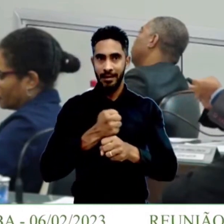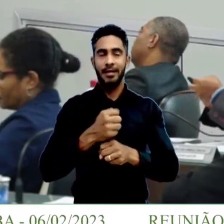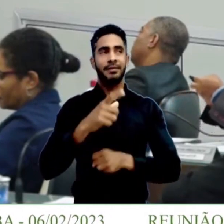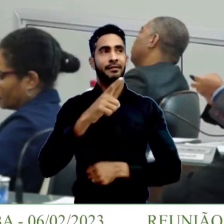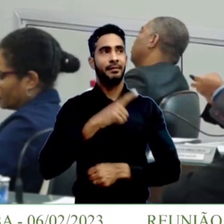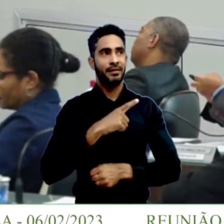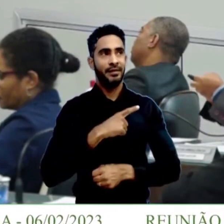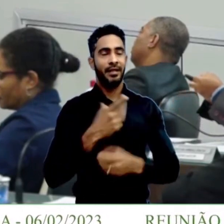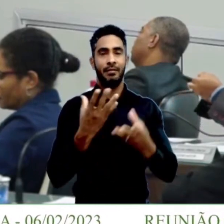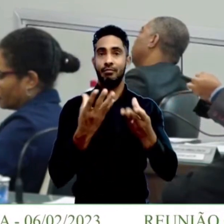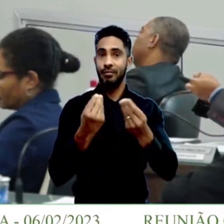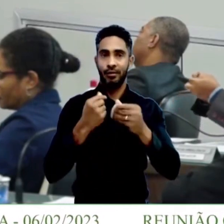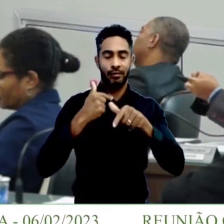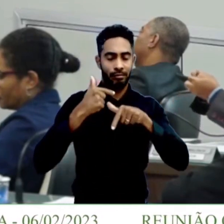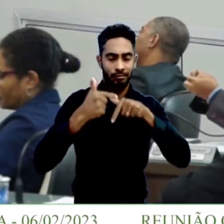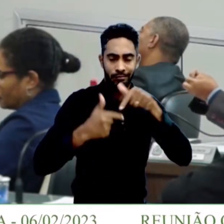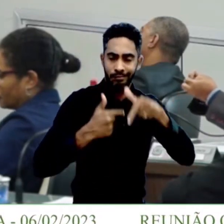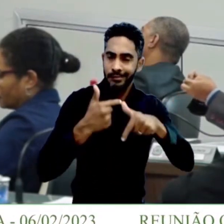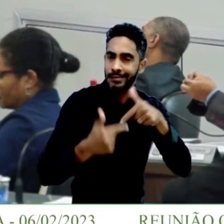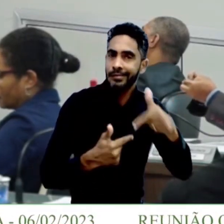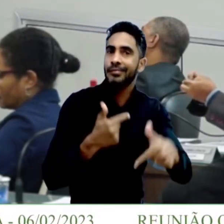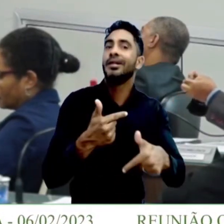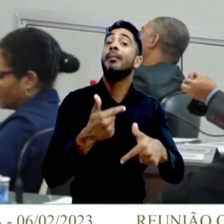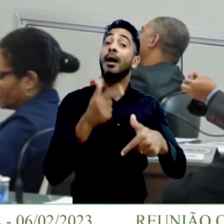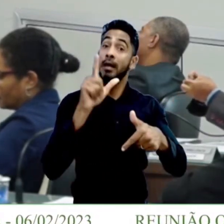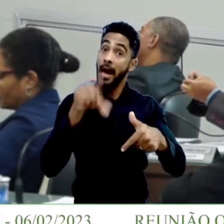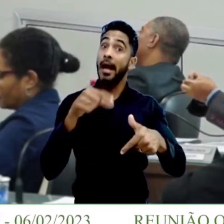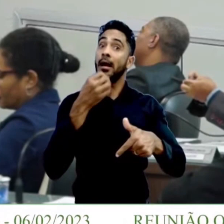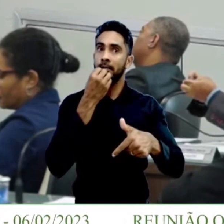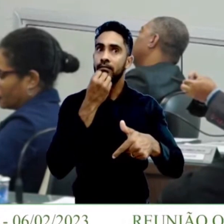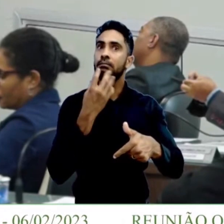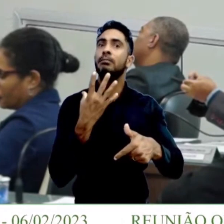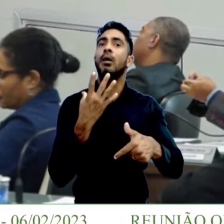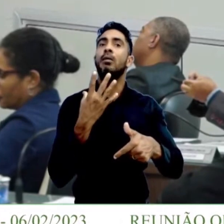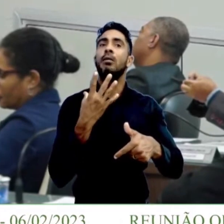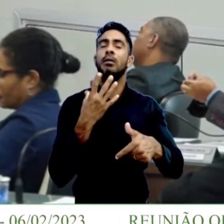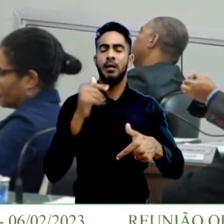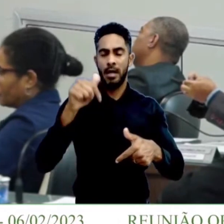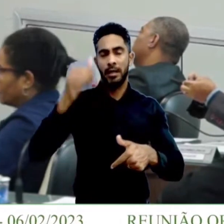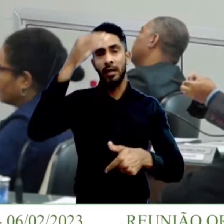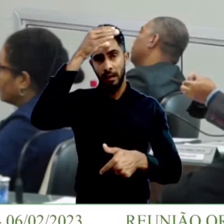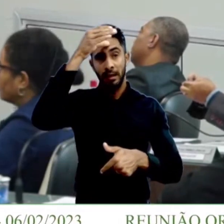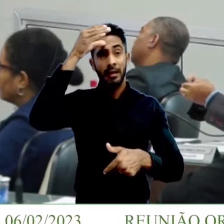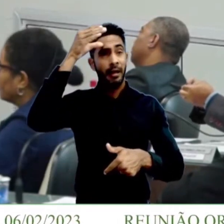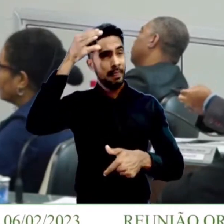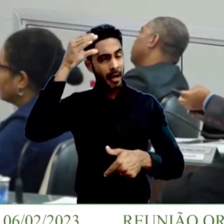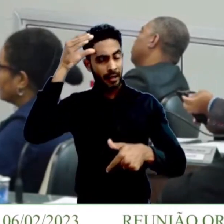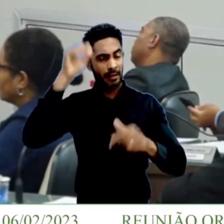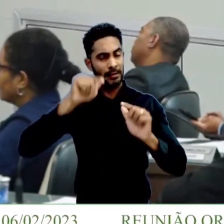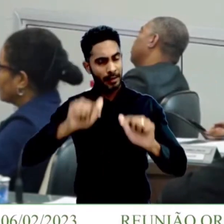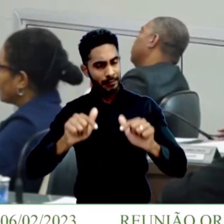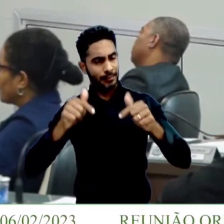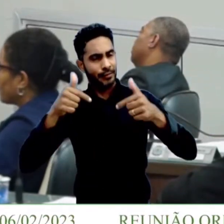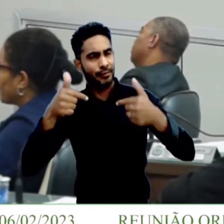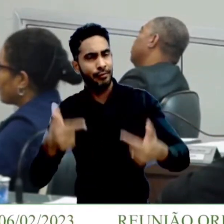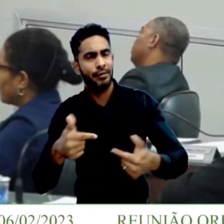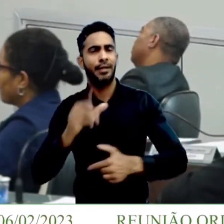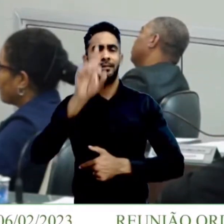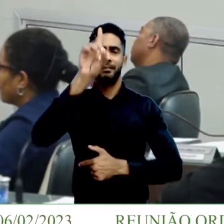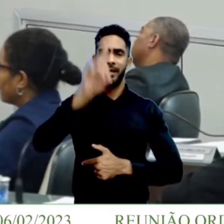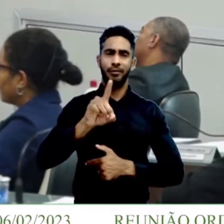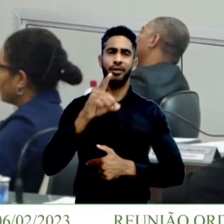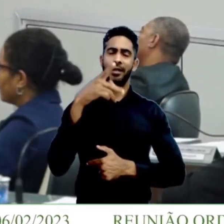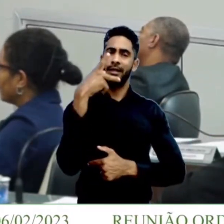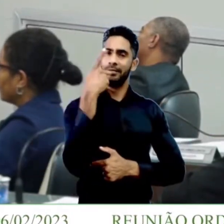ter muito trabalho, e isso é muito bom. Né? Essa casa está lutando pelos direitos